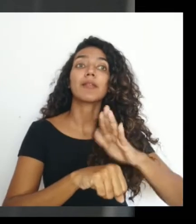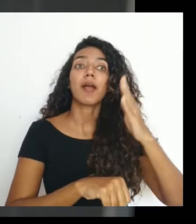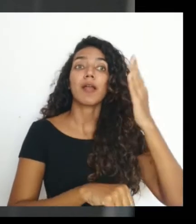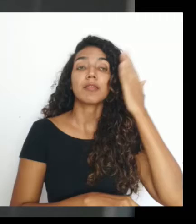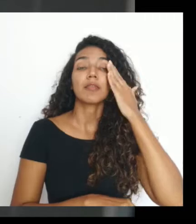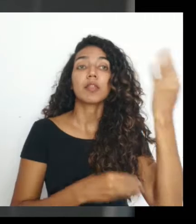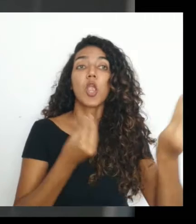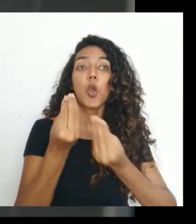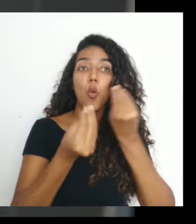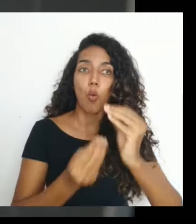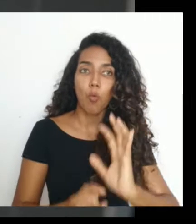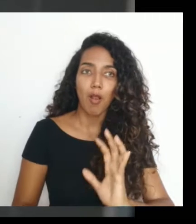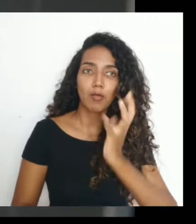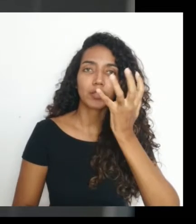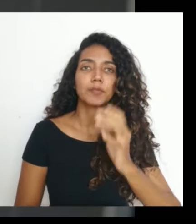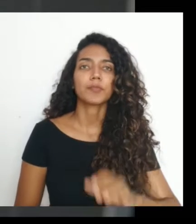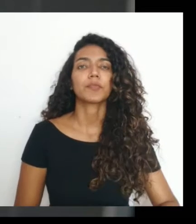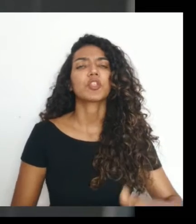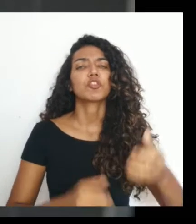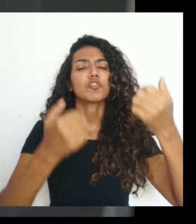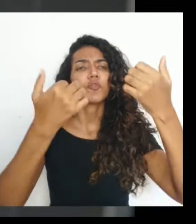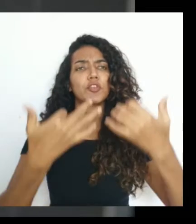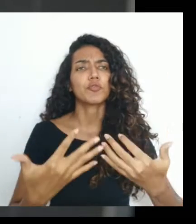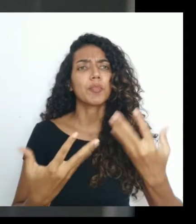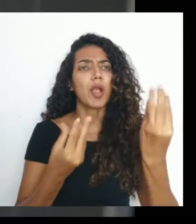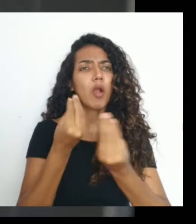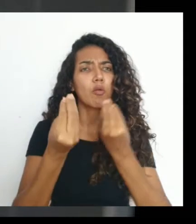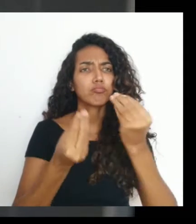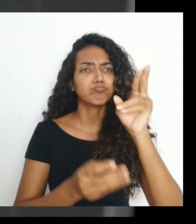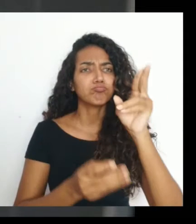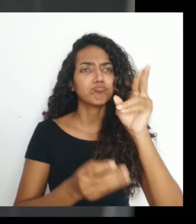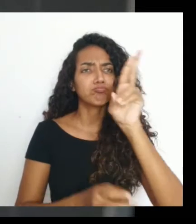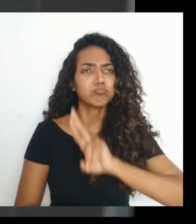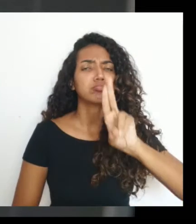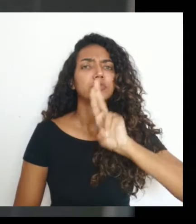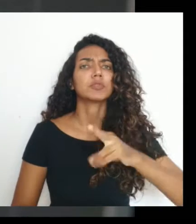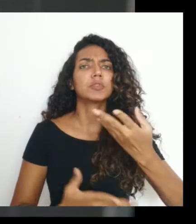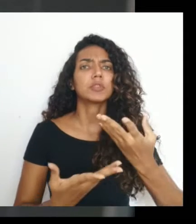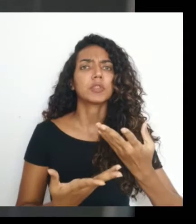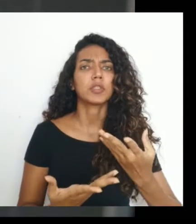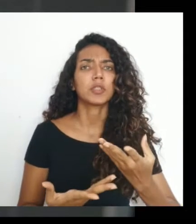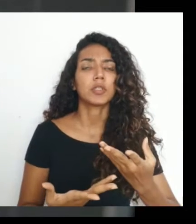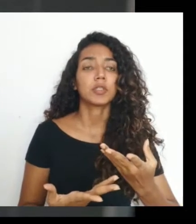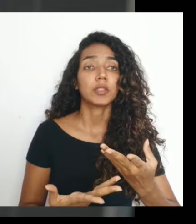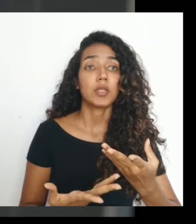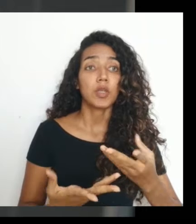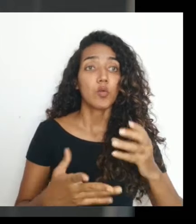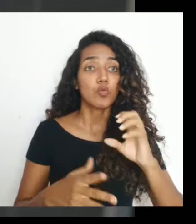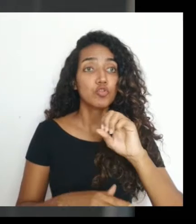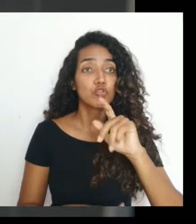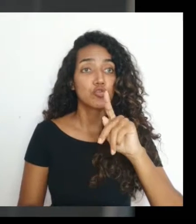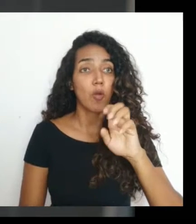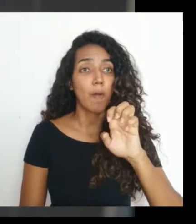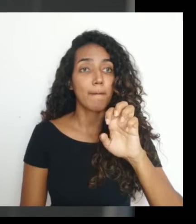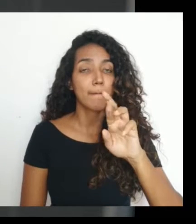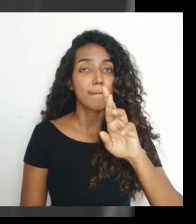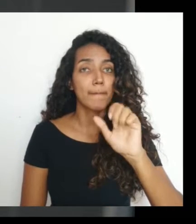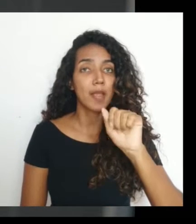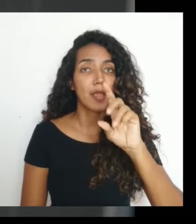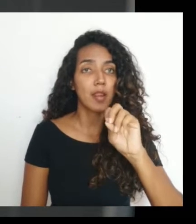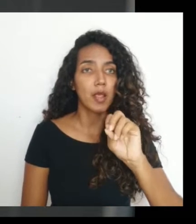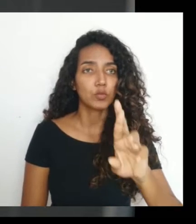rapidamente sobre quais tipos primitivos você pode utilizar, como você pode utilizar esses tipos primitivos e quais são os operadores que você pode utilizar